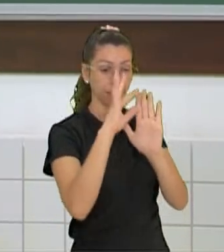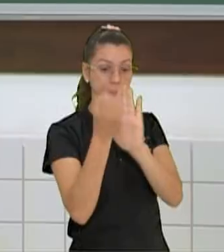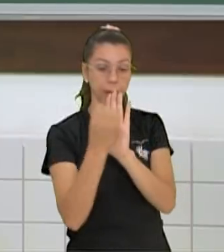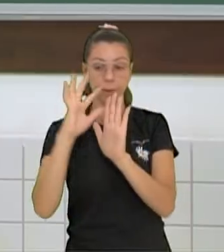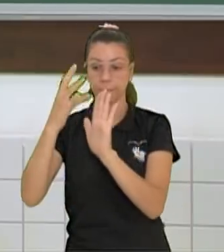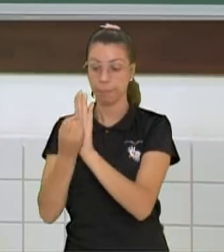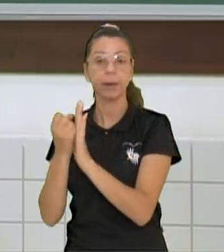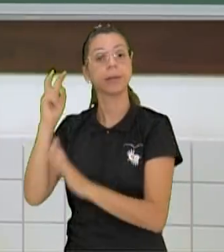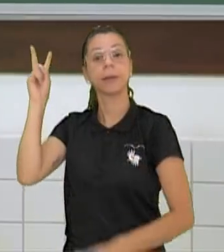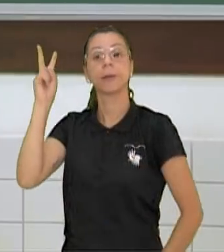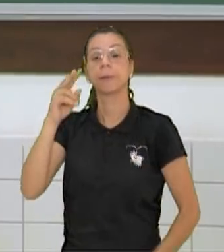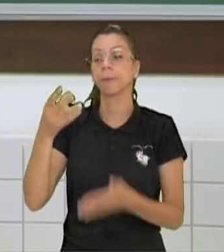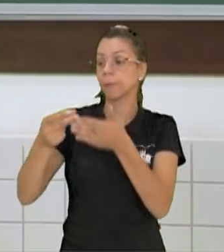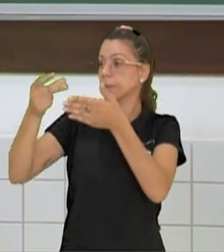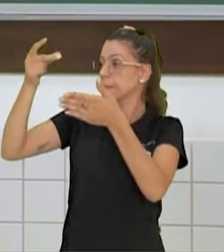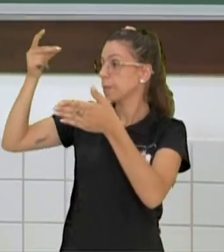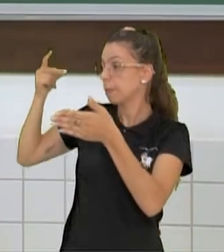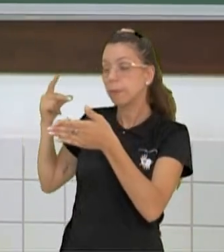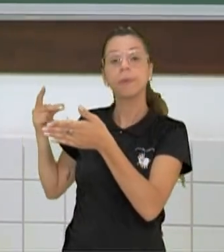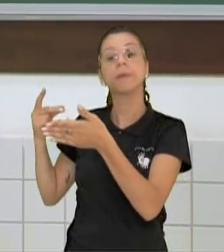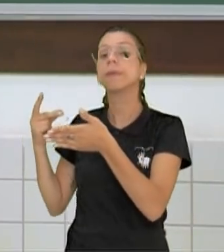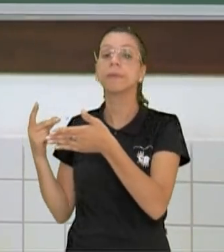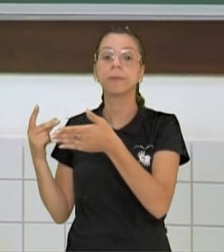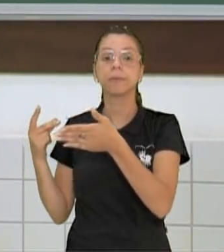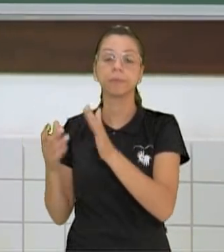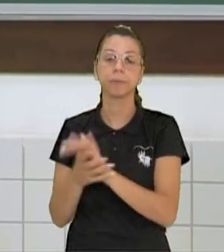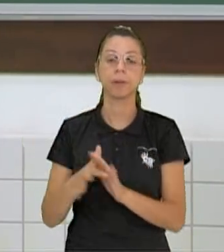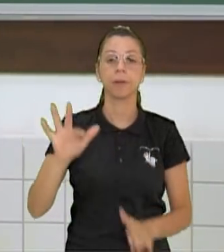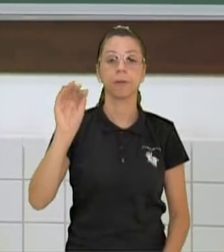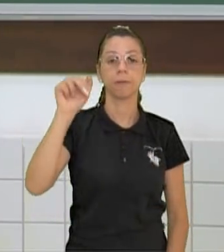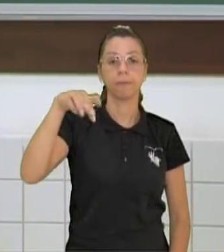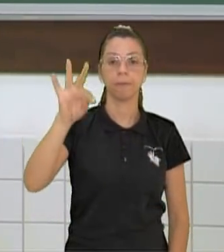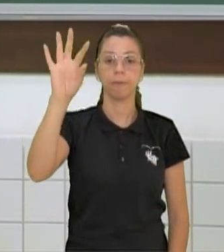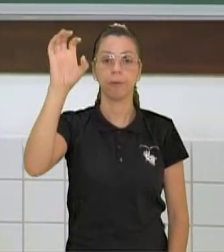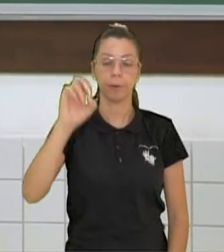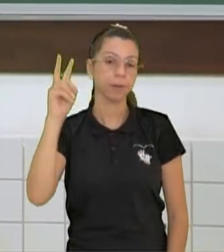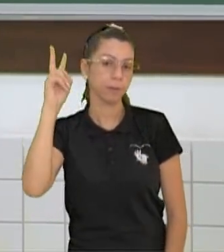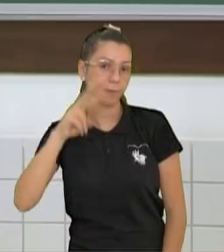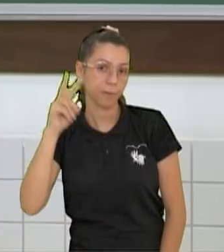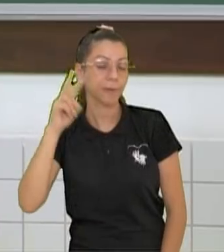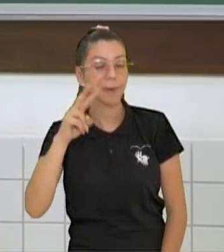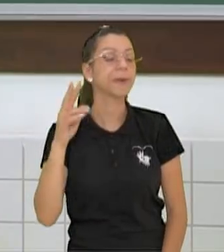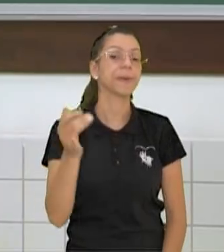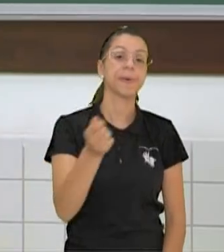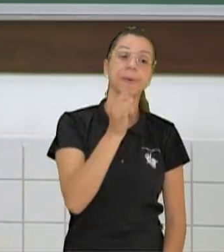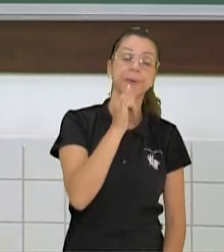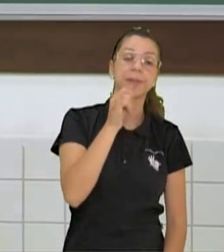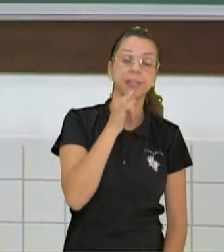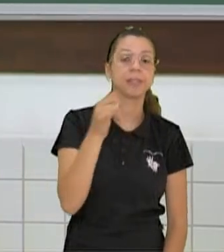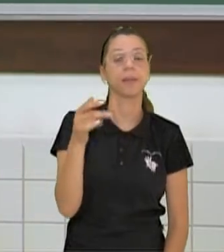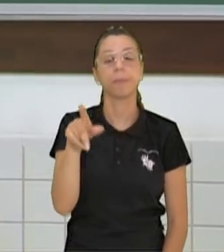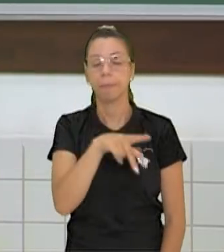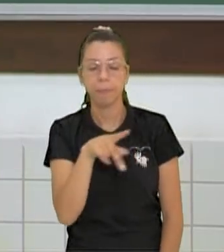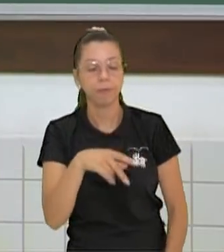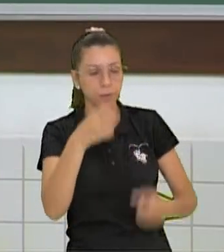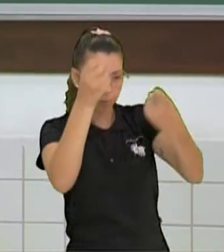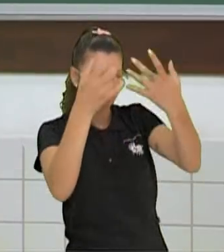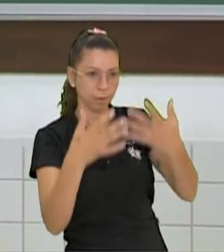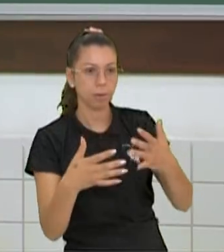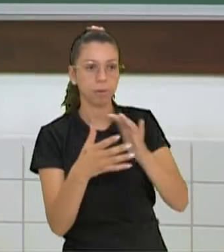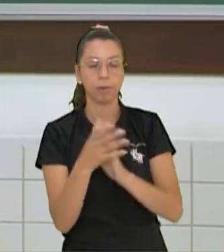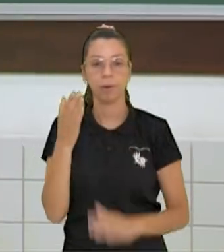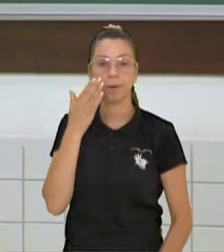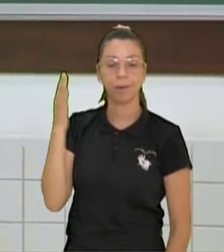passado deixados pelos seres humanos de fontes históricas. Tá um exemplo, quando o professor Roberto comentou que o João